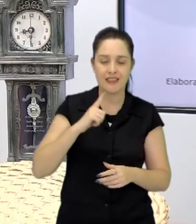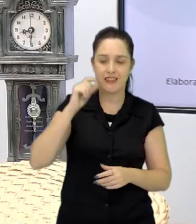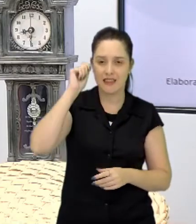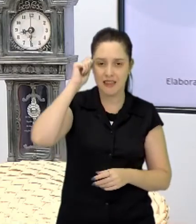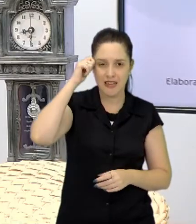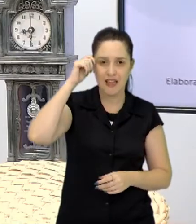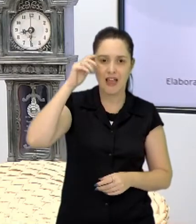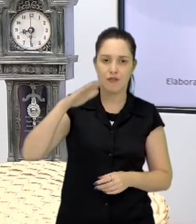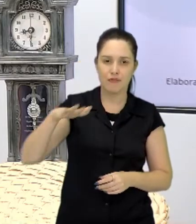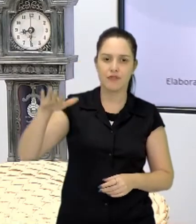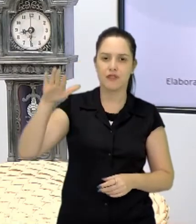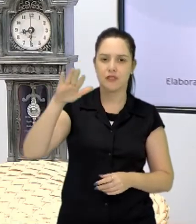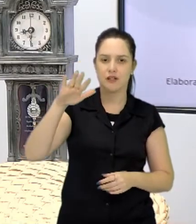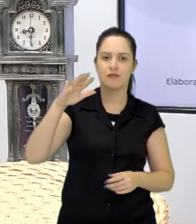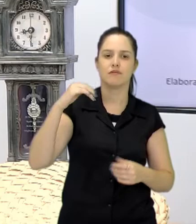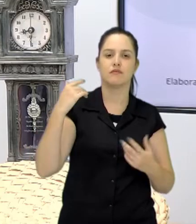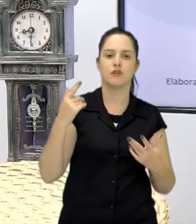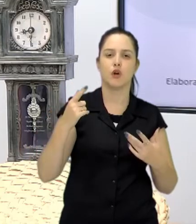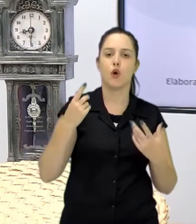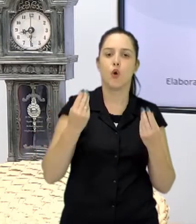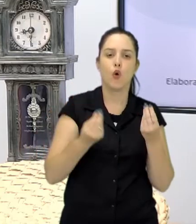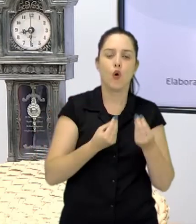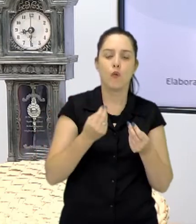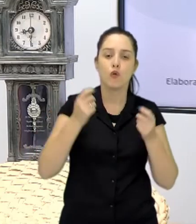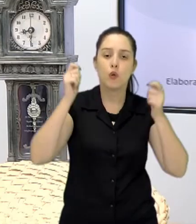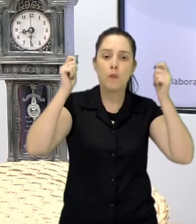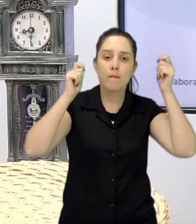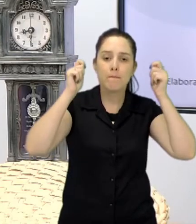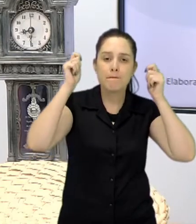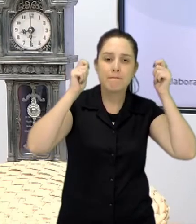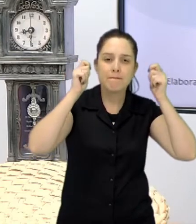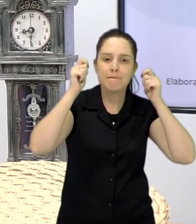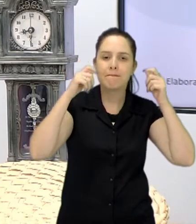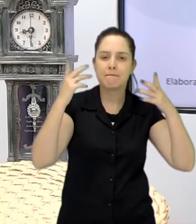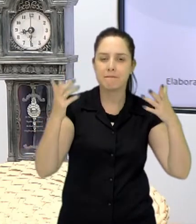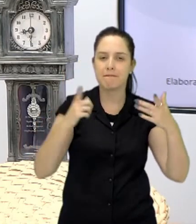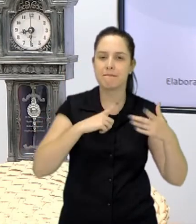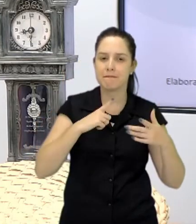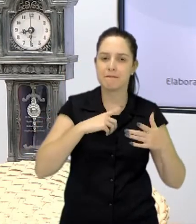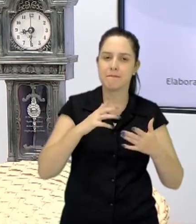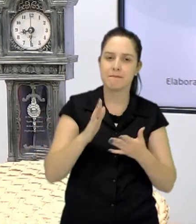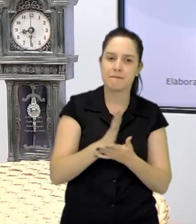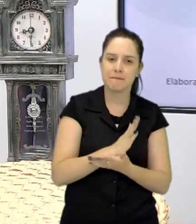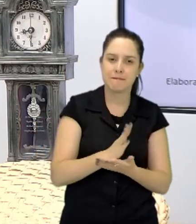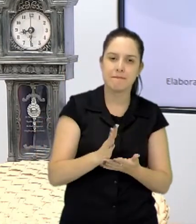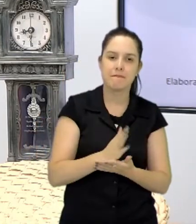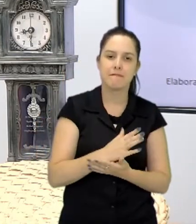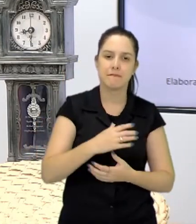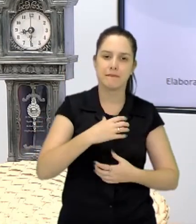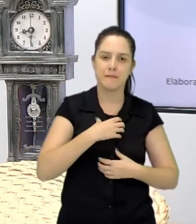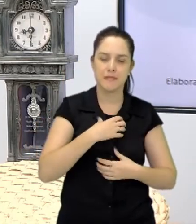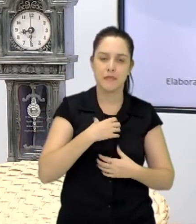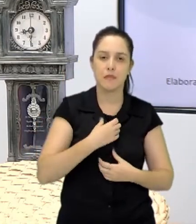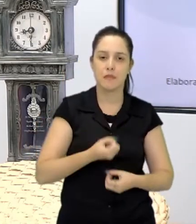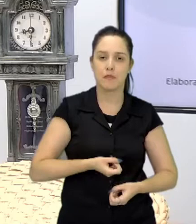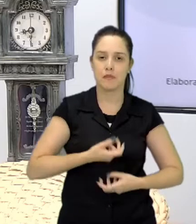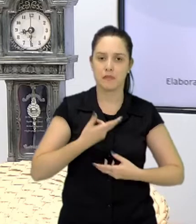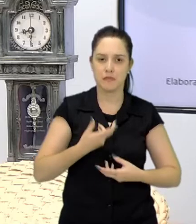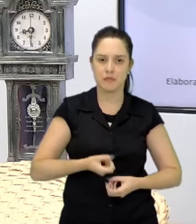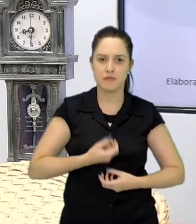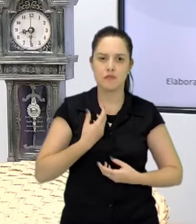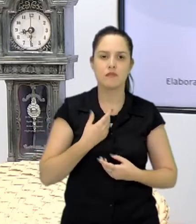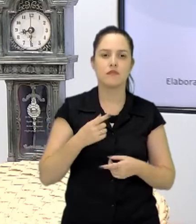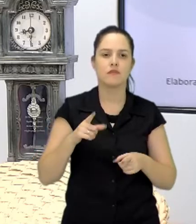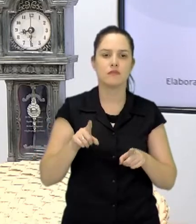Então, quando nós falamos de grupo étnico, né? Então, assim, eu não pertenço à raça negra, eu pertenço ao grupo étnico